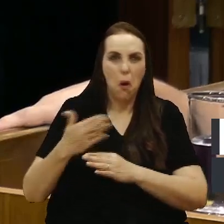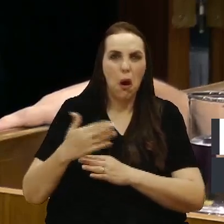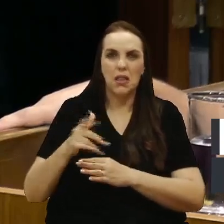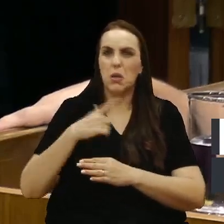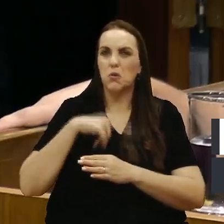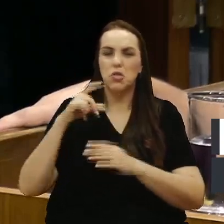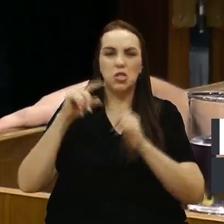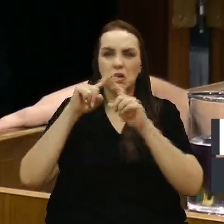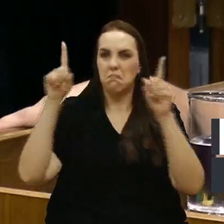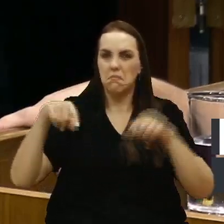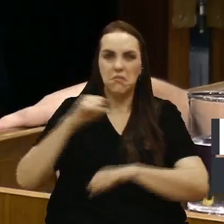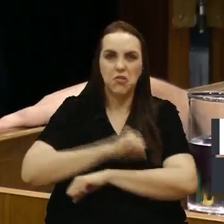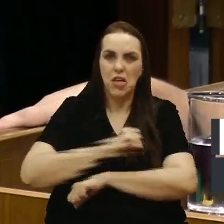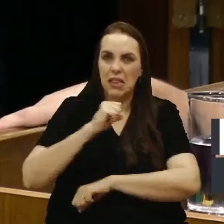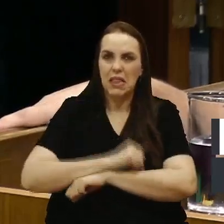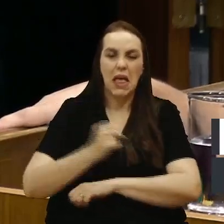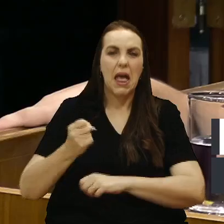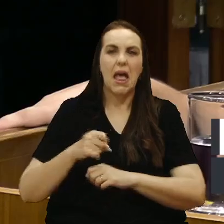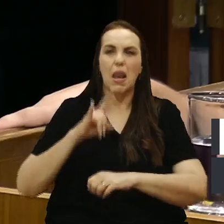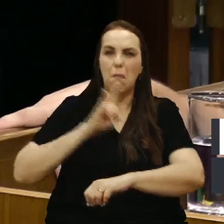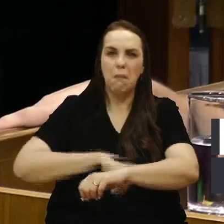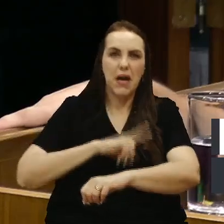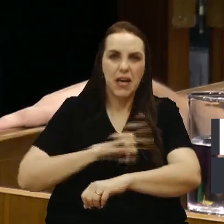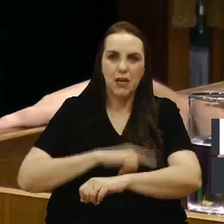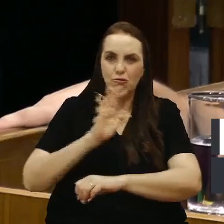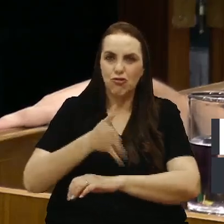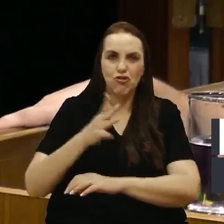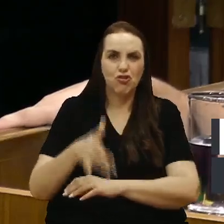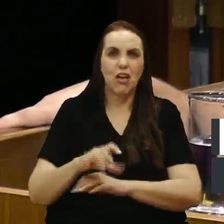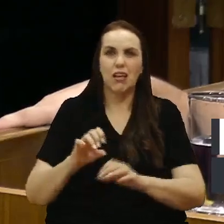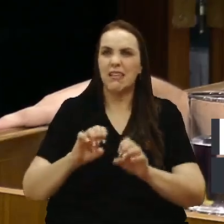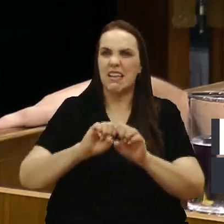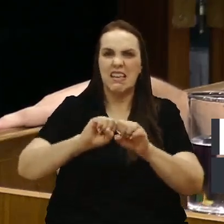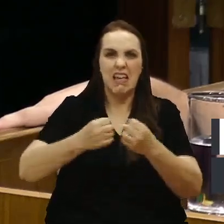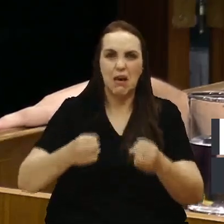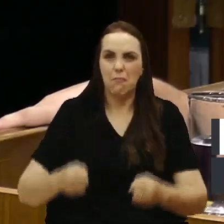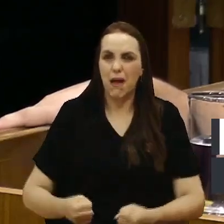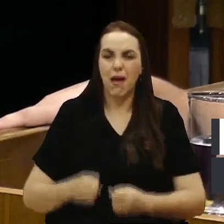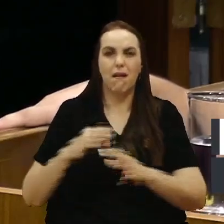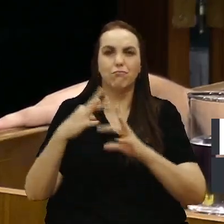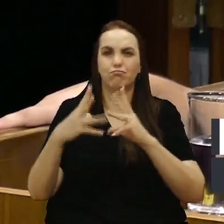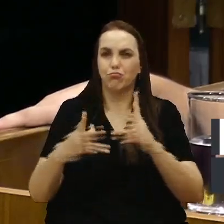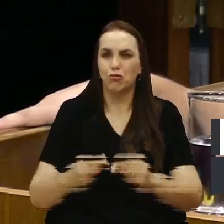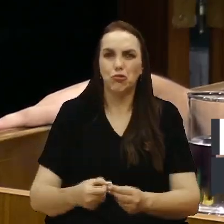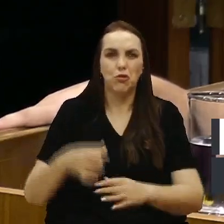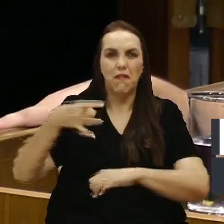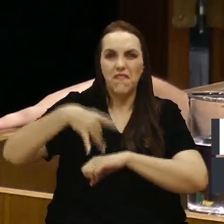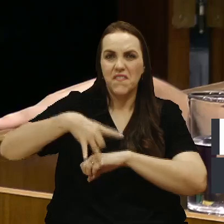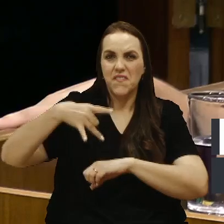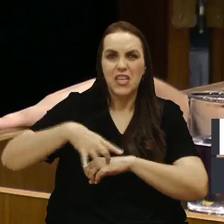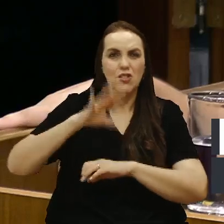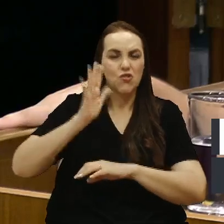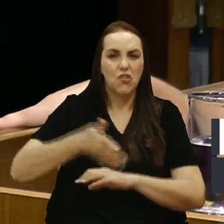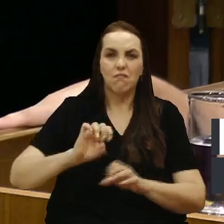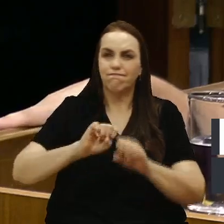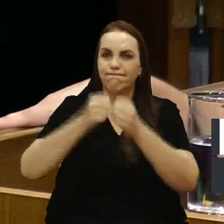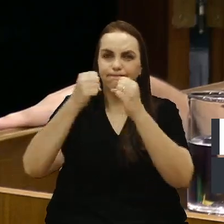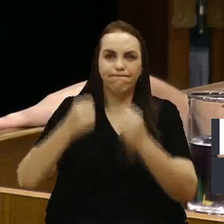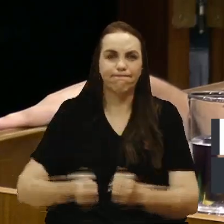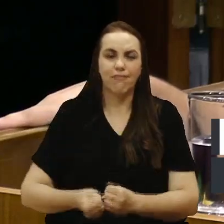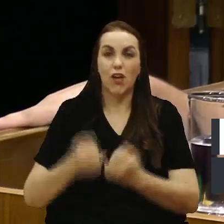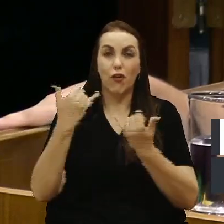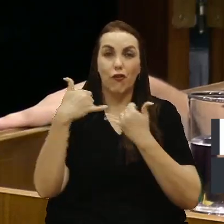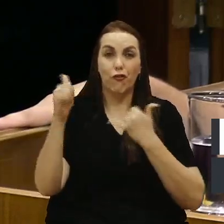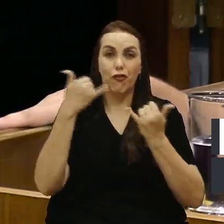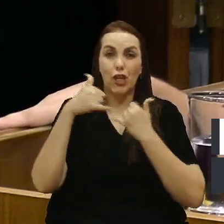tinham mais janelas, as louças dos banheiros, quando nós chegamos lá, estavam todas quebradas, os vidros quebrados, os